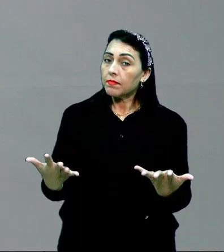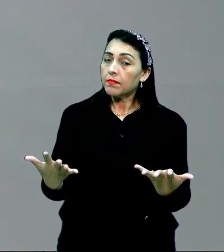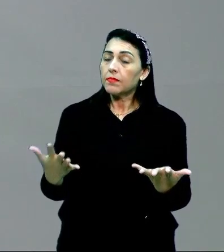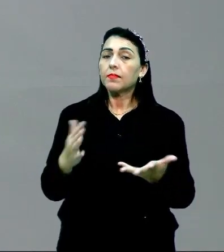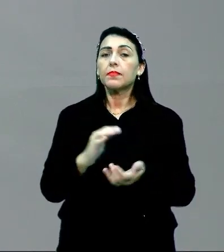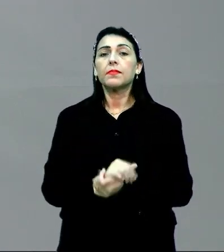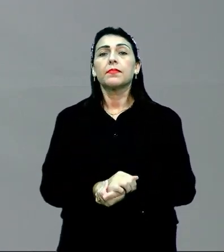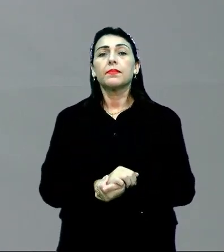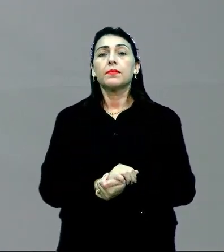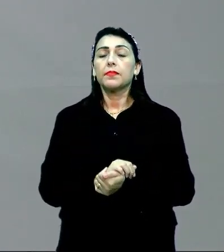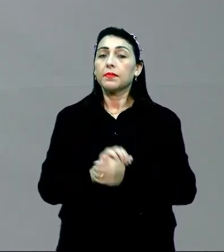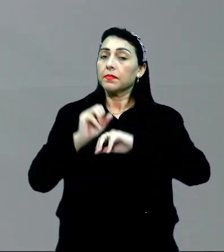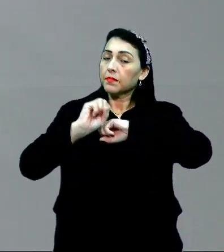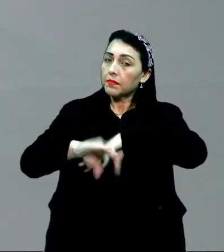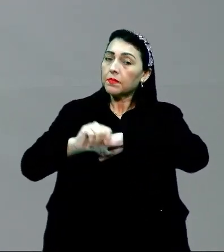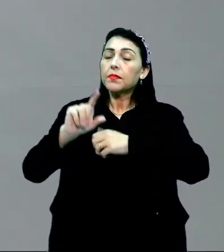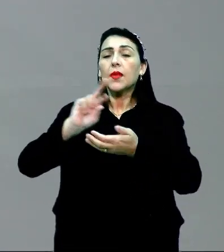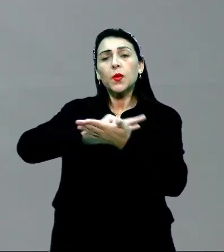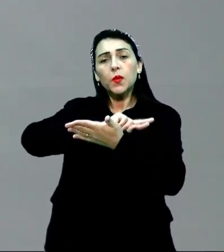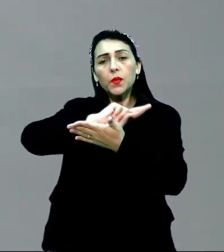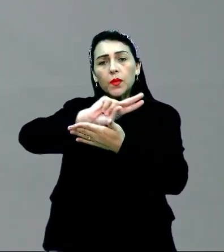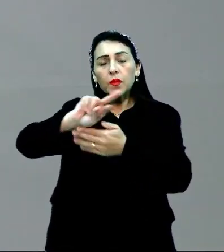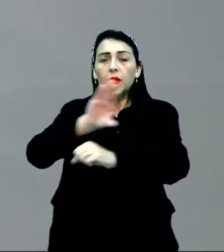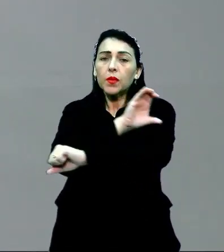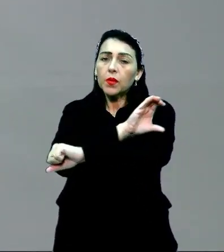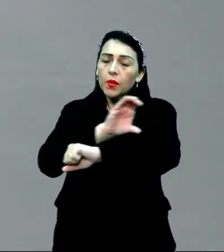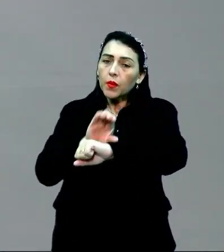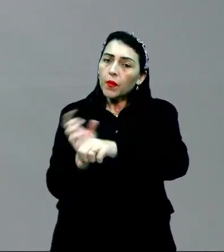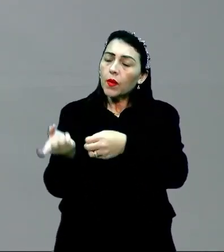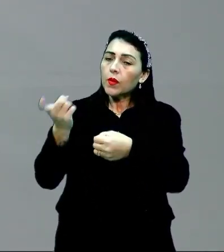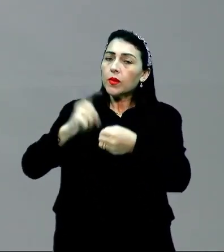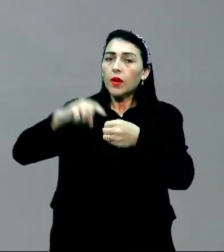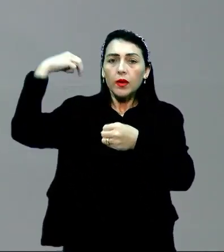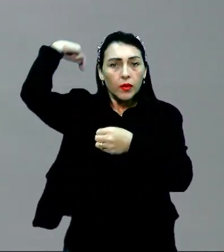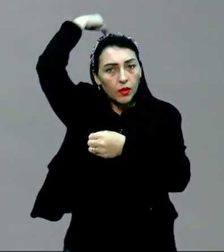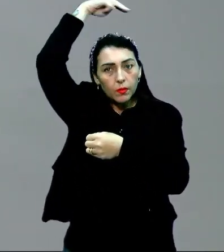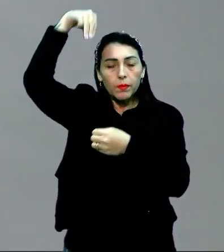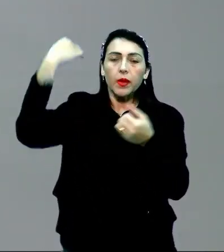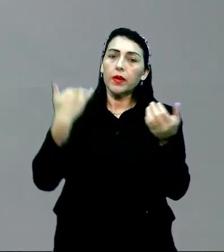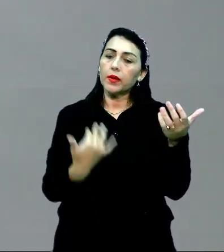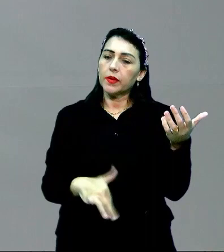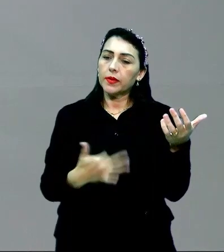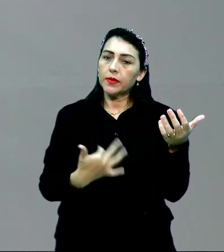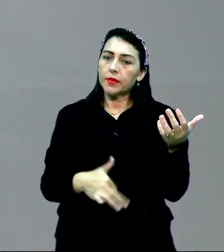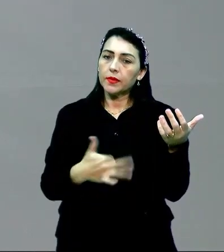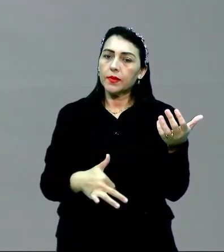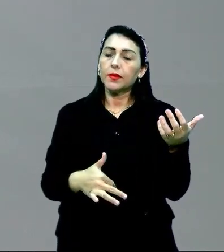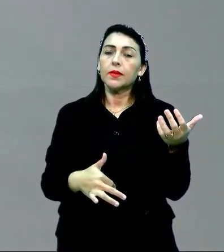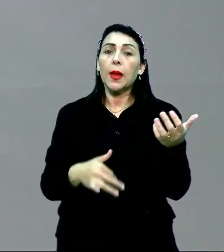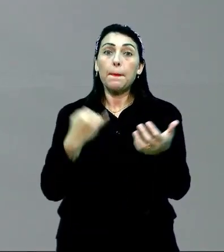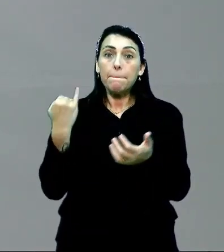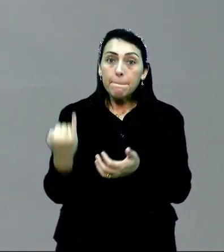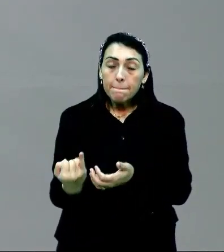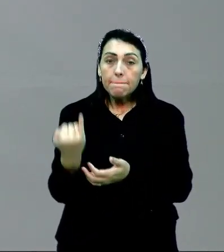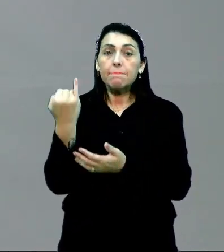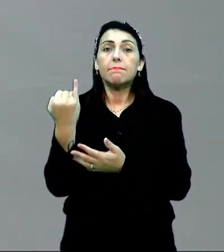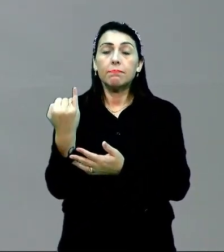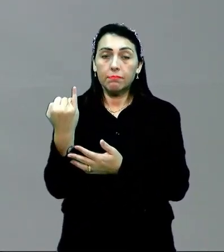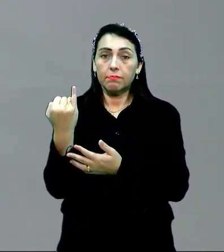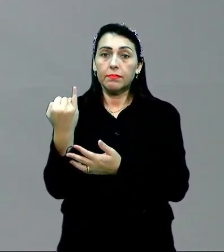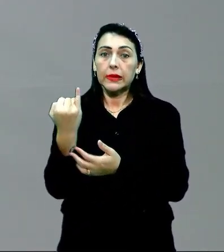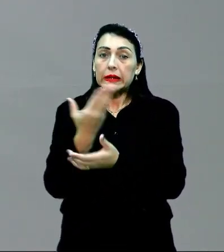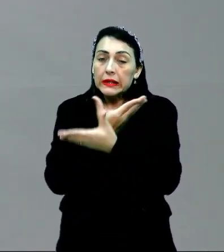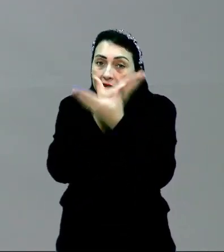é isso galerinha a gente trabalhou um pouco da diversidade cultural voltado aí ao México né galera importante né